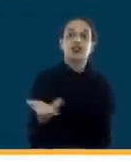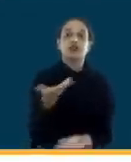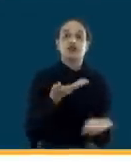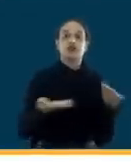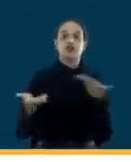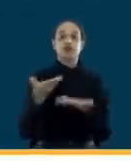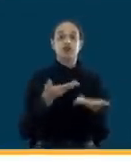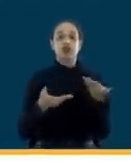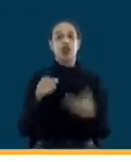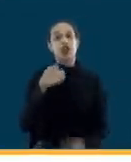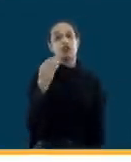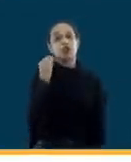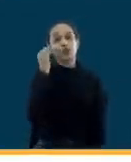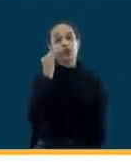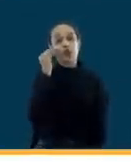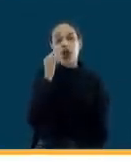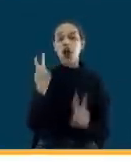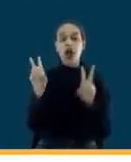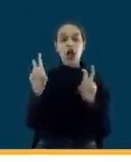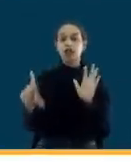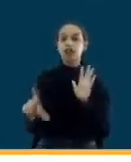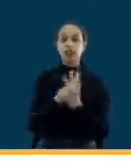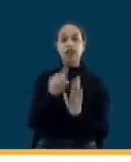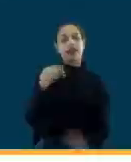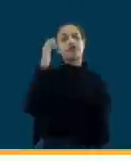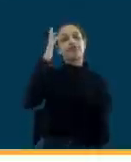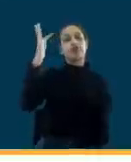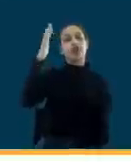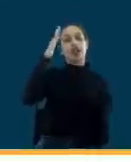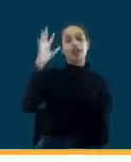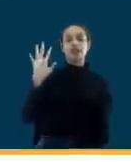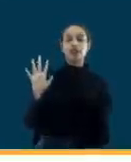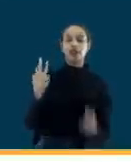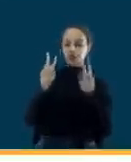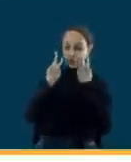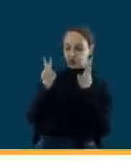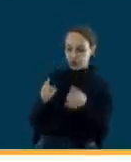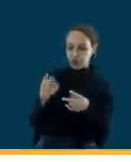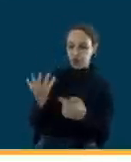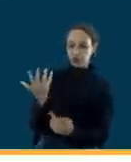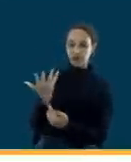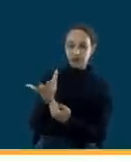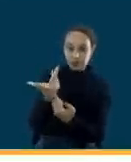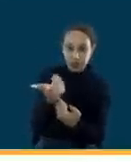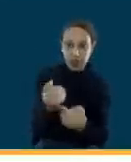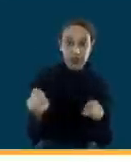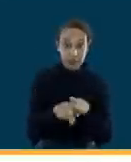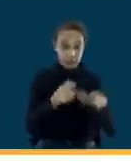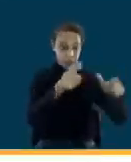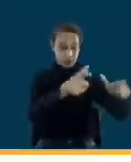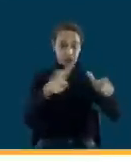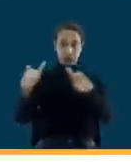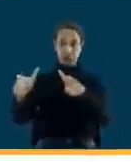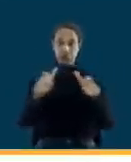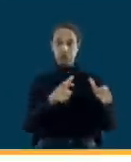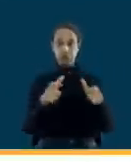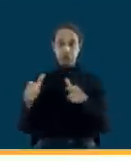sua experiência sobre a lei, pensando do ponto de vista das artes e pensando do ponto de vista dos territórios.